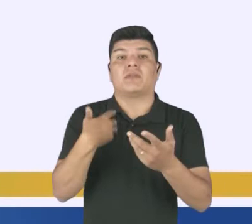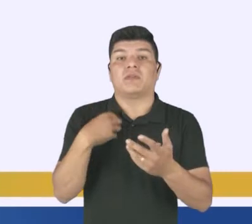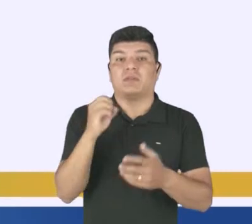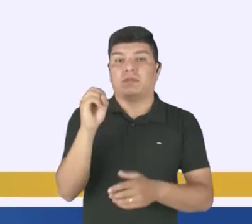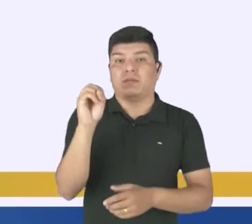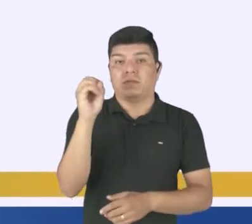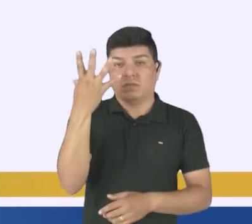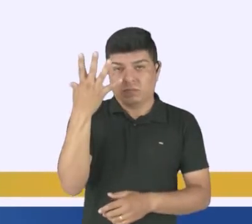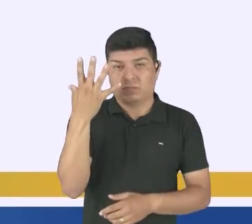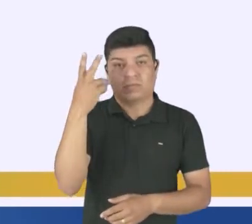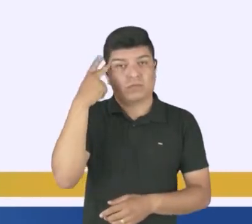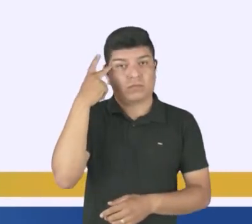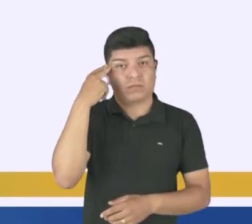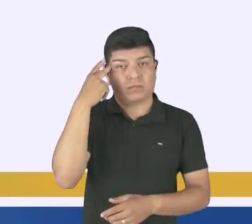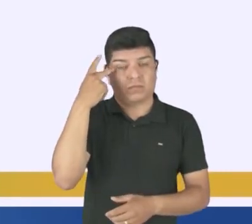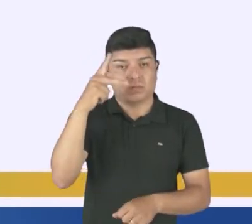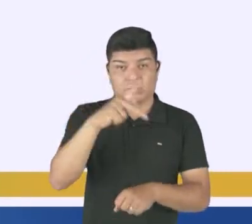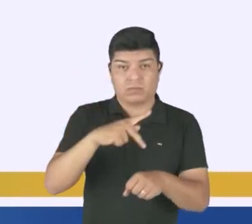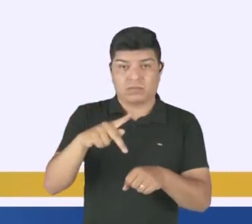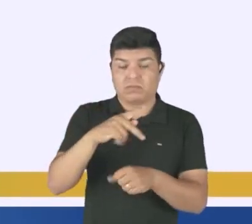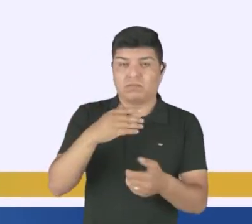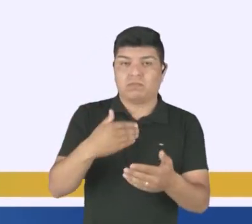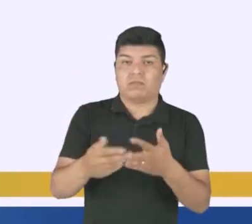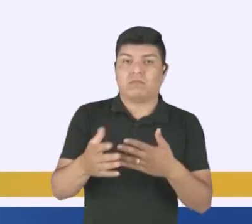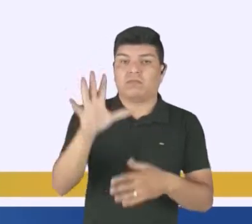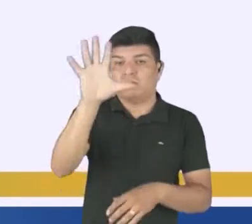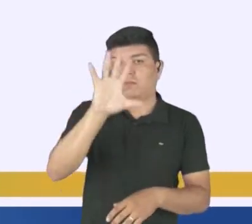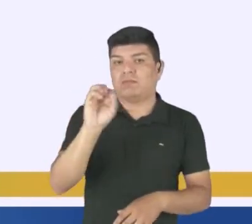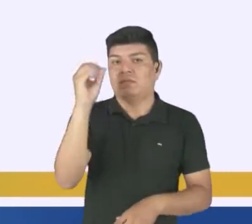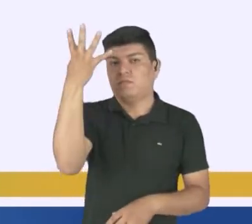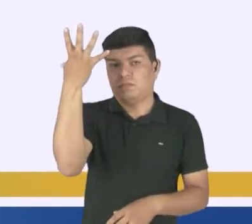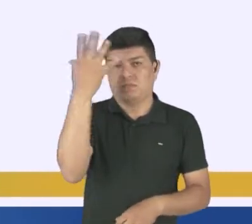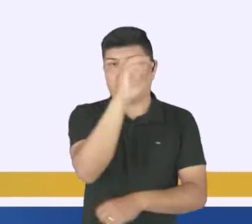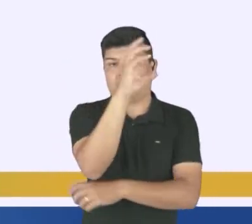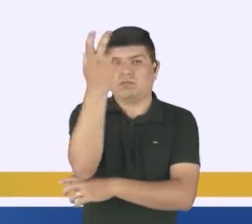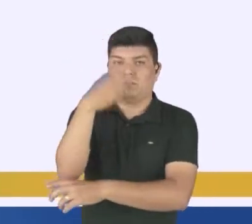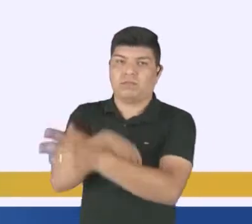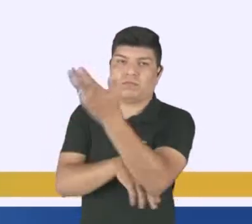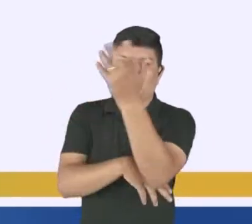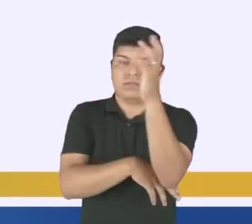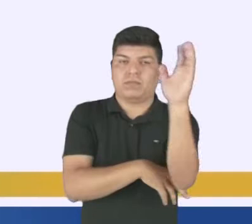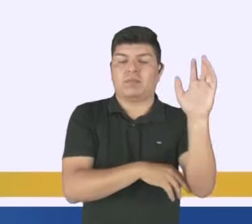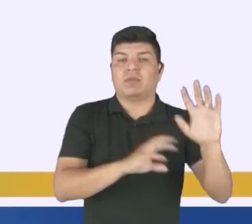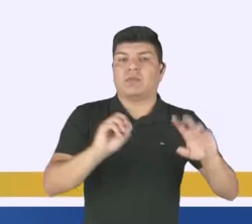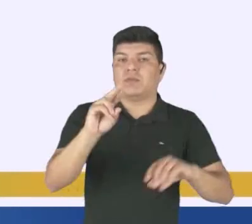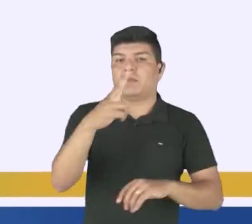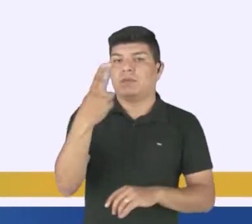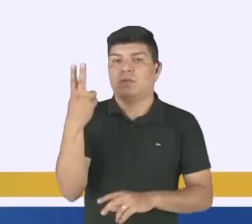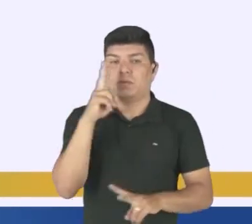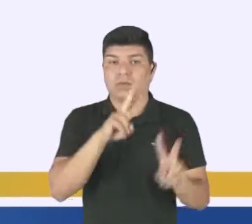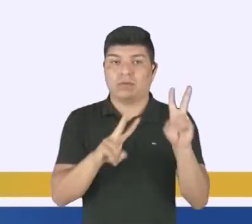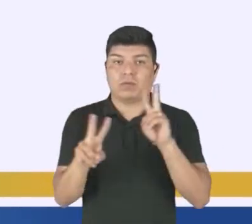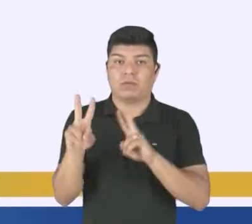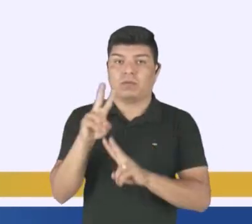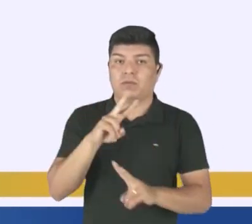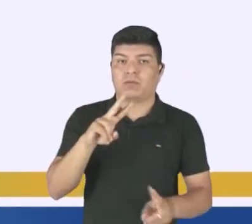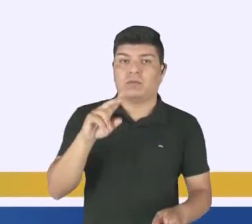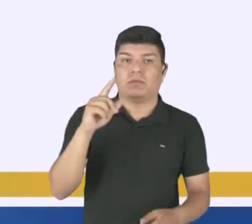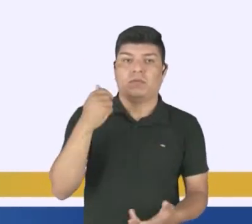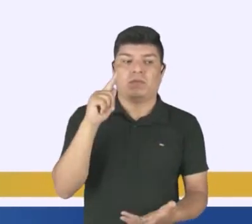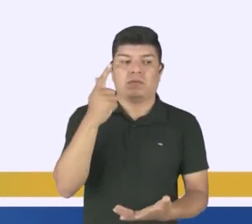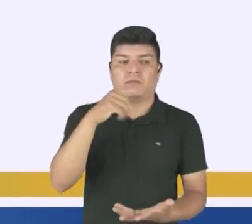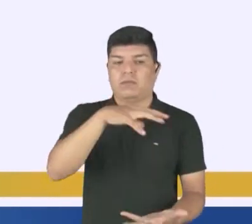nas condições naturais do país, seja climática, seja da vegetação e seja do ponto de vista